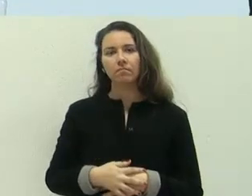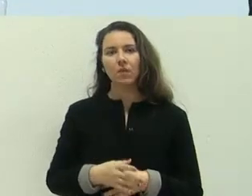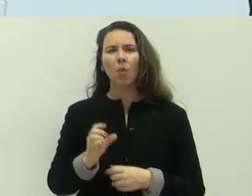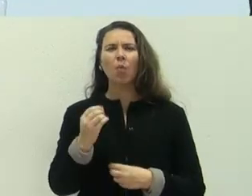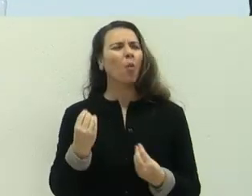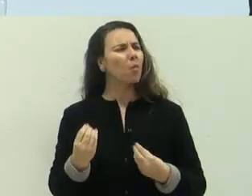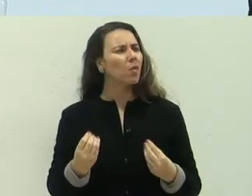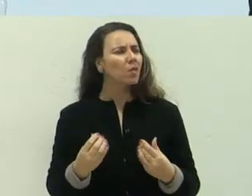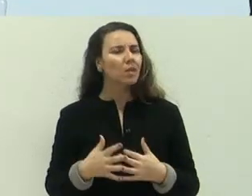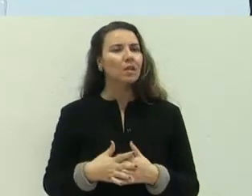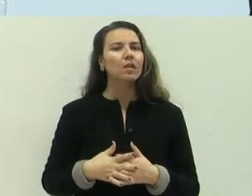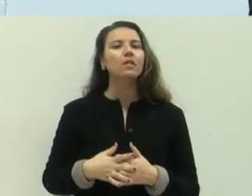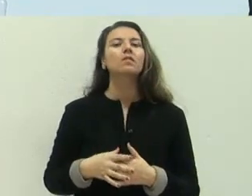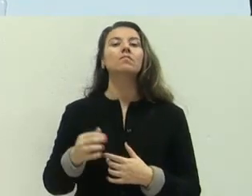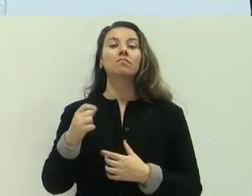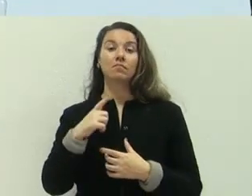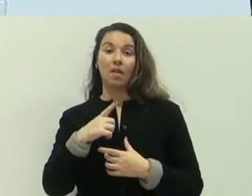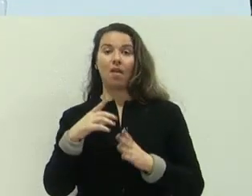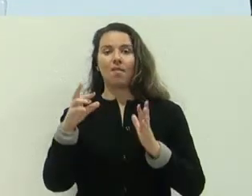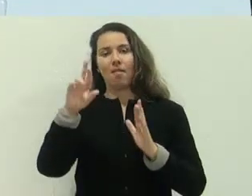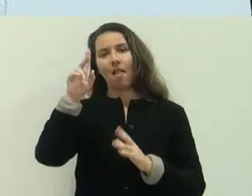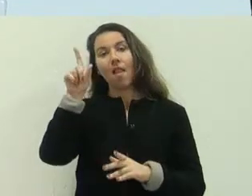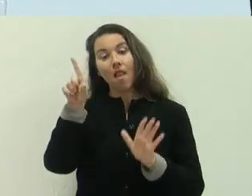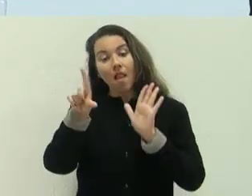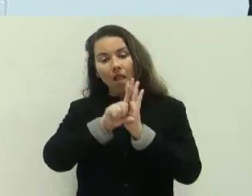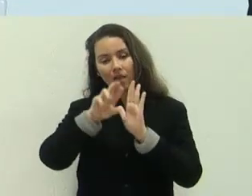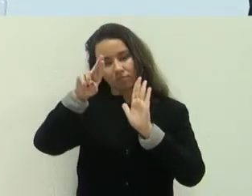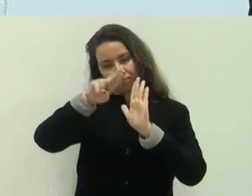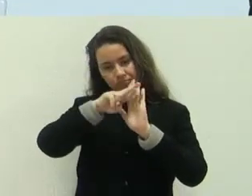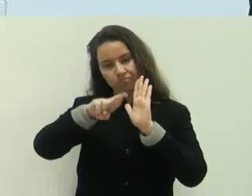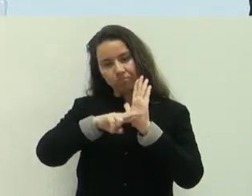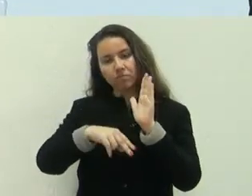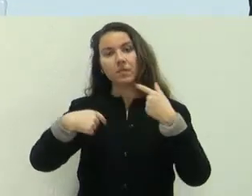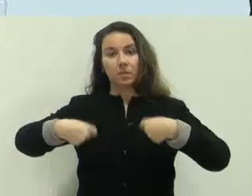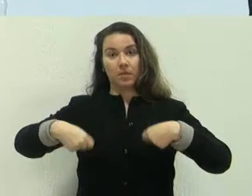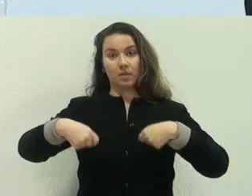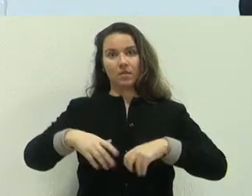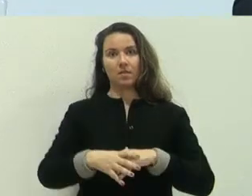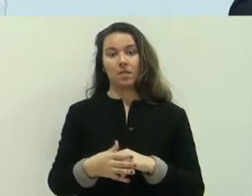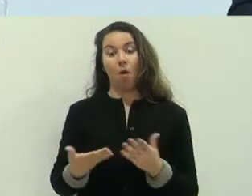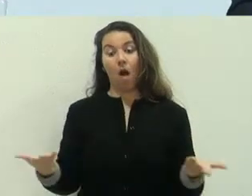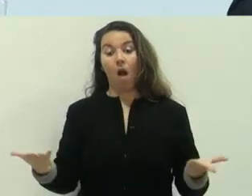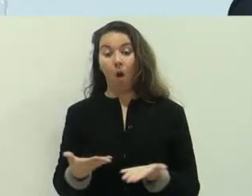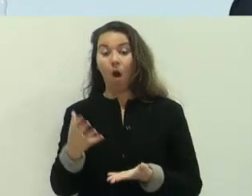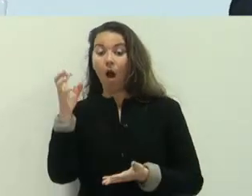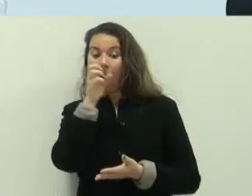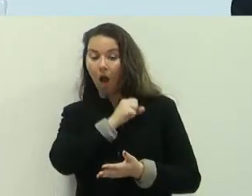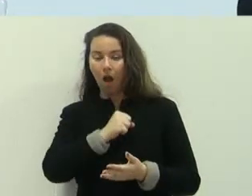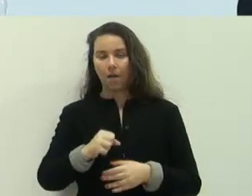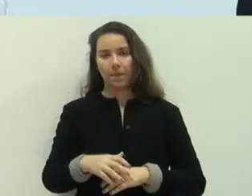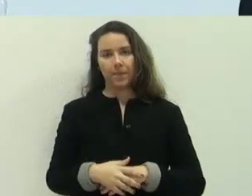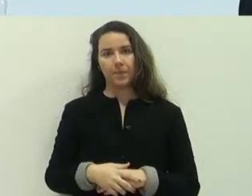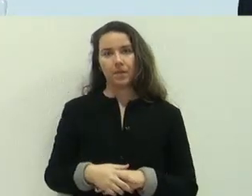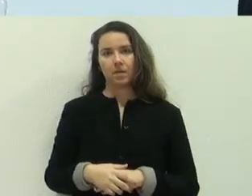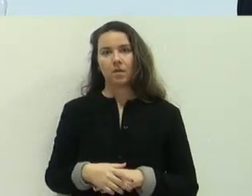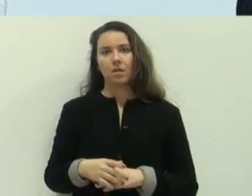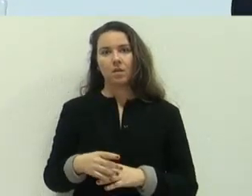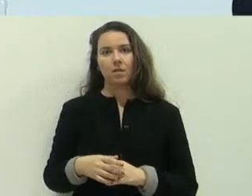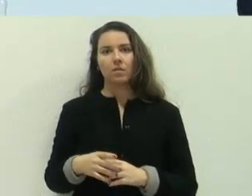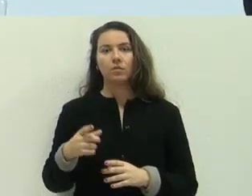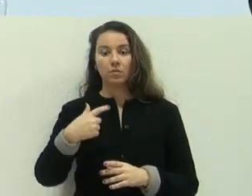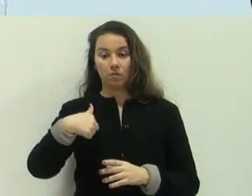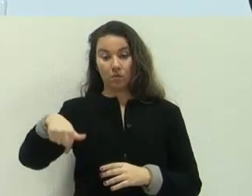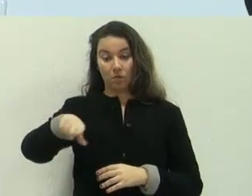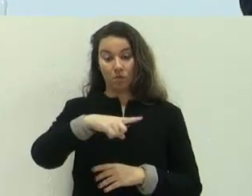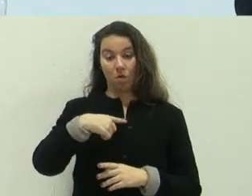como? Regulamentadas, né? Mas a princípio nós precisamos, a nível de recurso e tudo